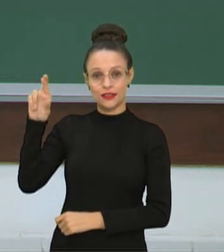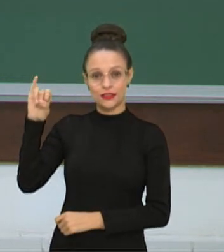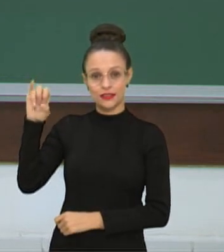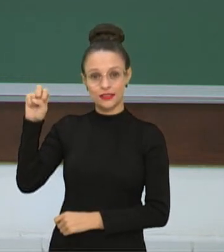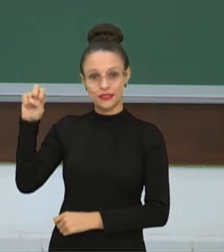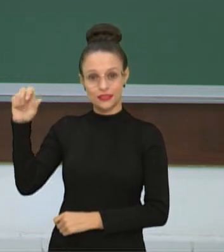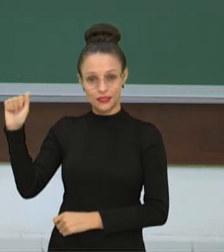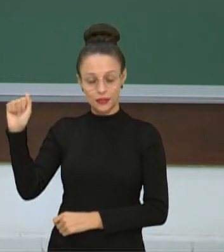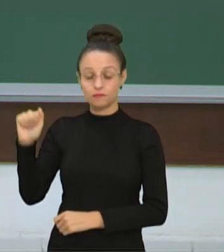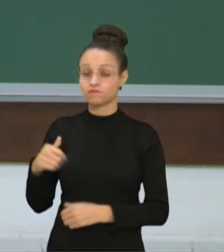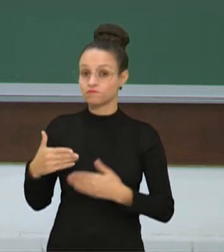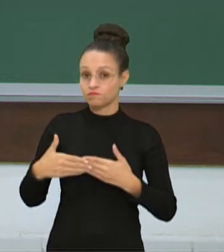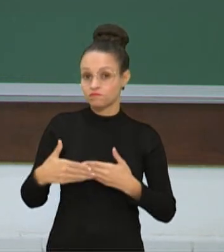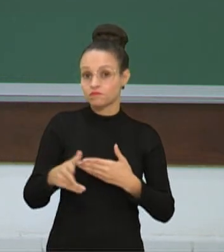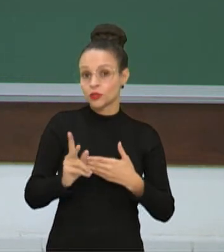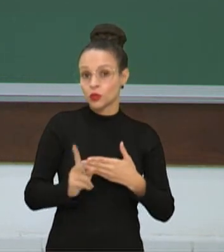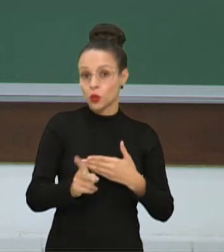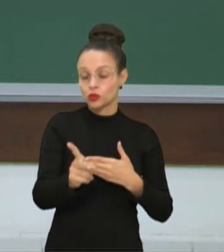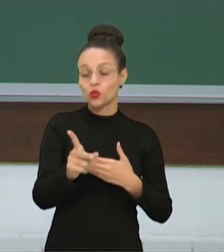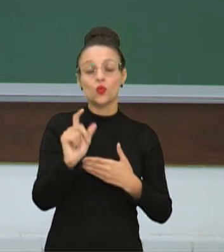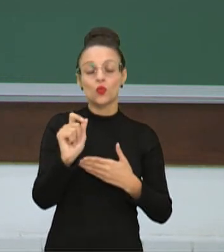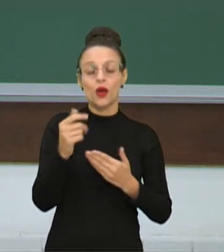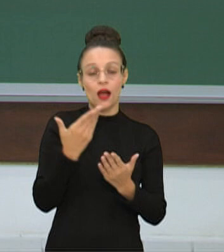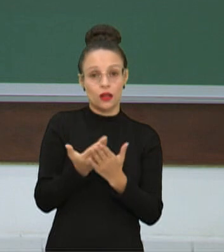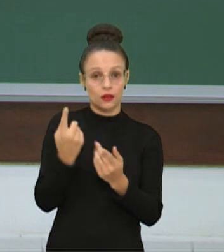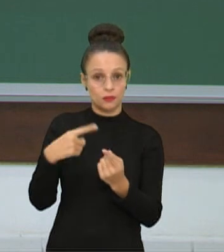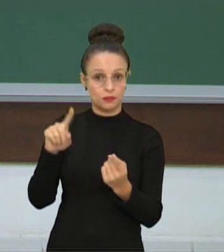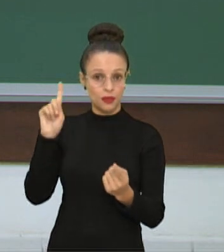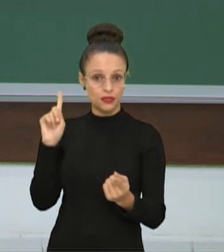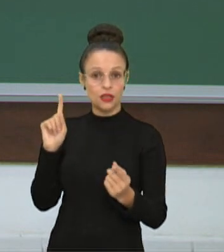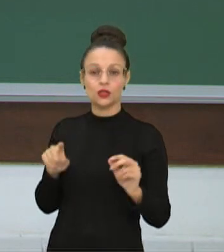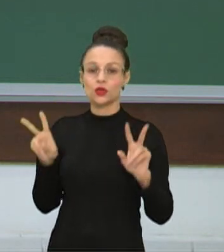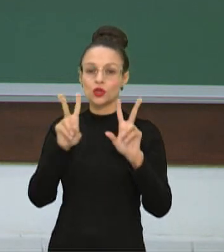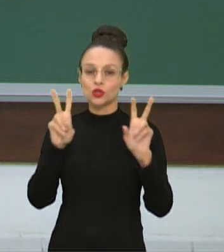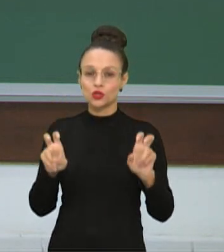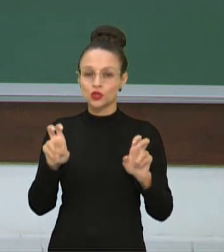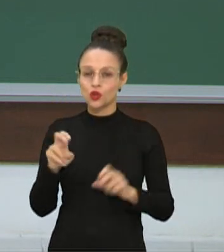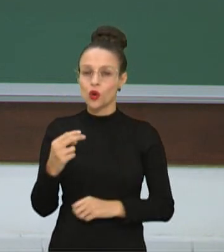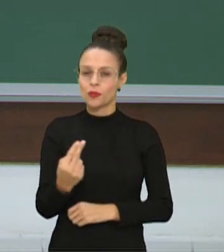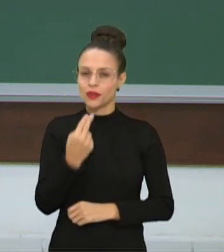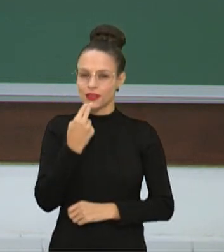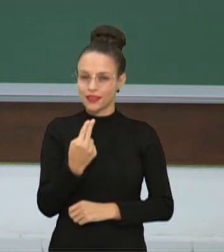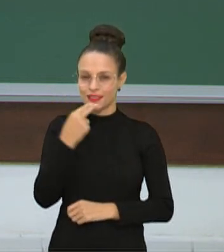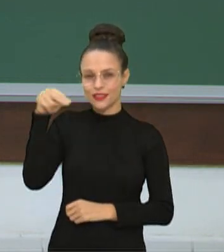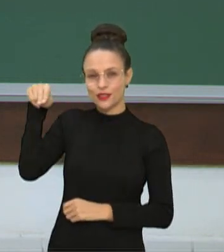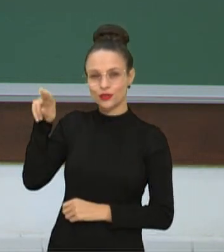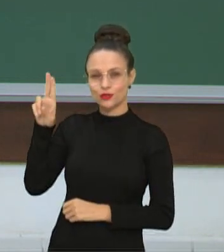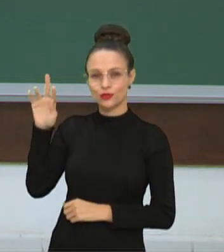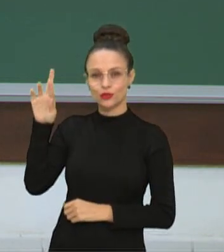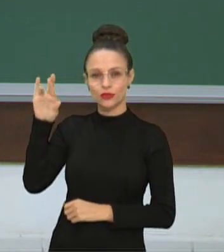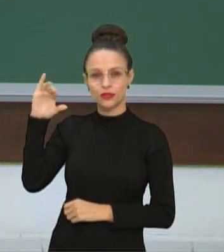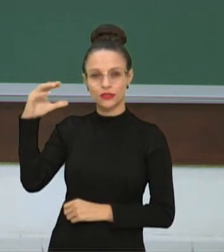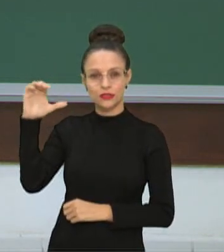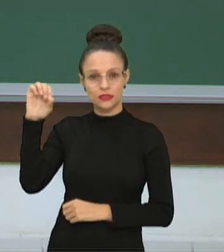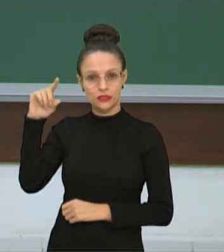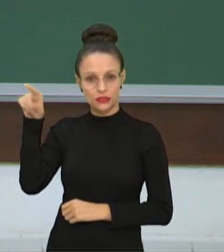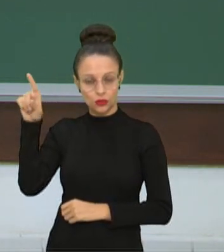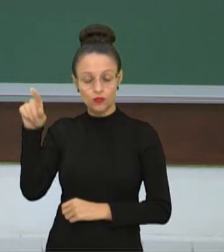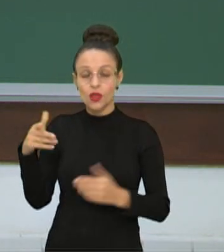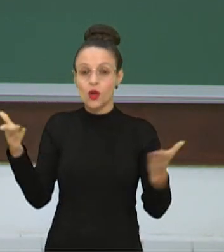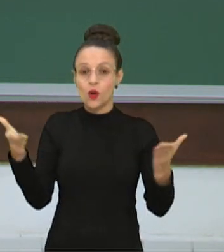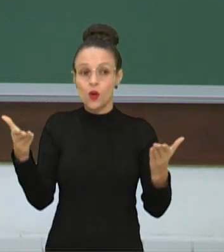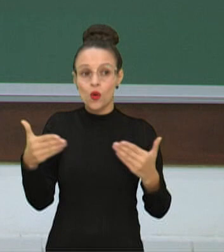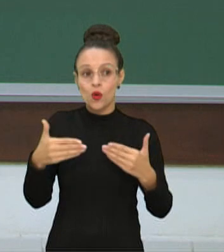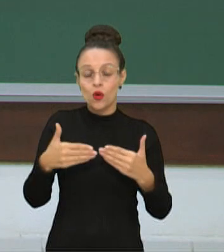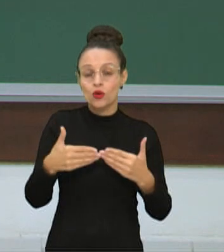Dando sequência, então, à nossa aula passada, que nós falamos sobre nutrição, a gente vai começar essa aula com um quiz, ok? A